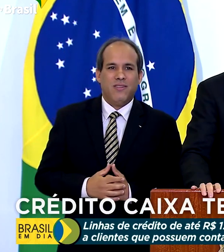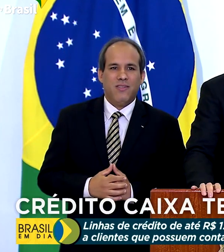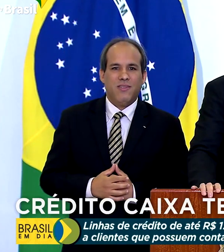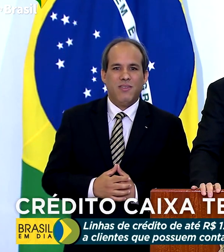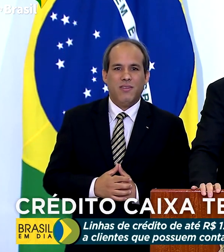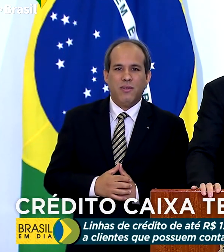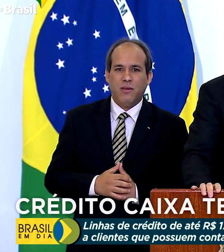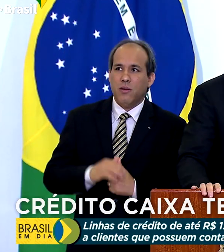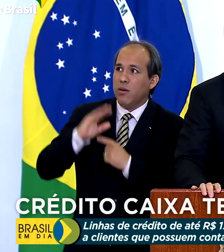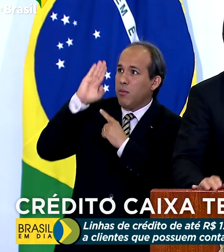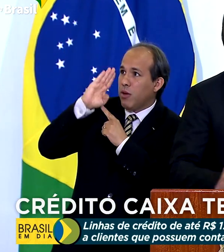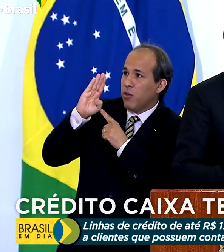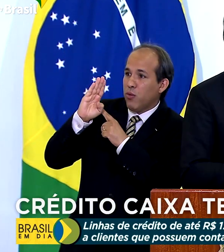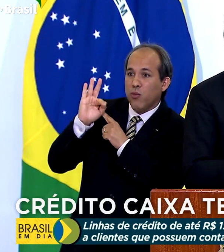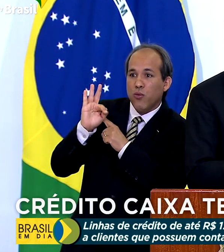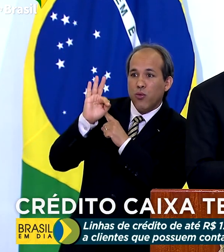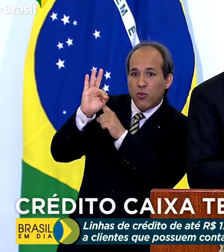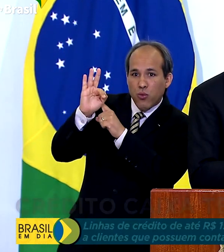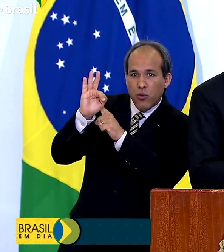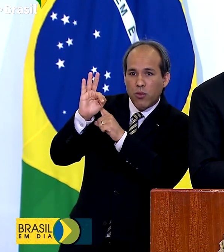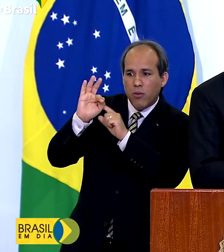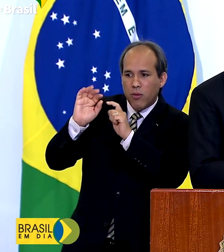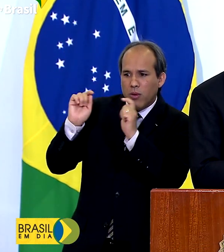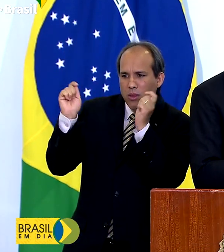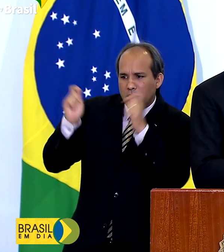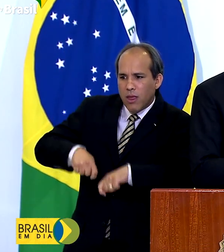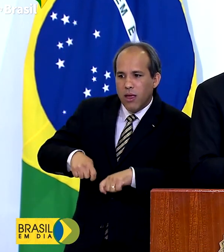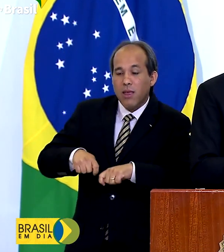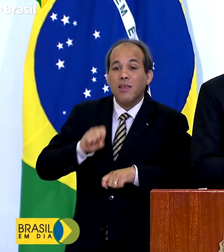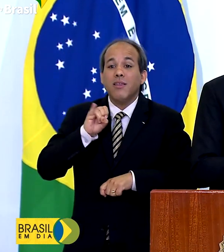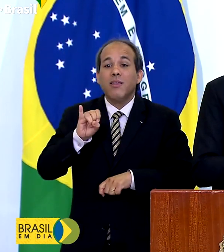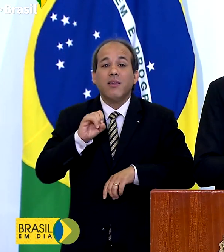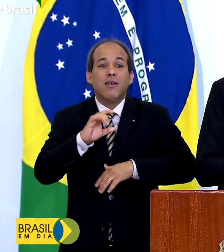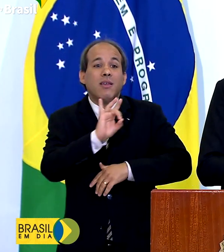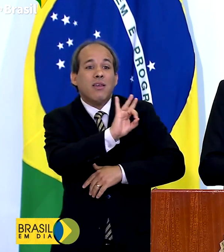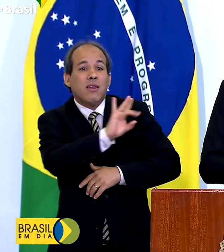O Brasil será amanhã no que cada um de nós fizermos no dia de hoje. fizermos hoje.